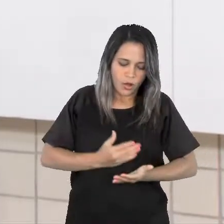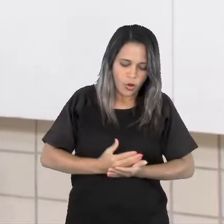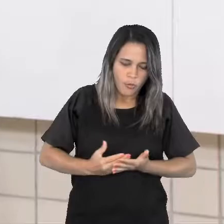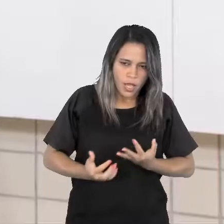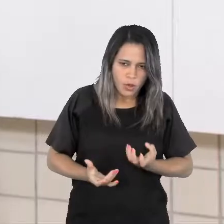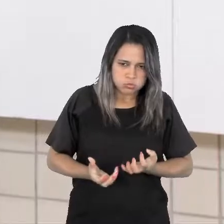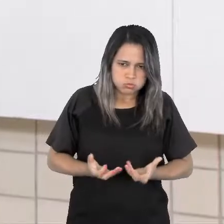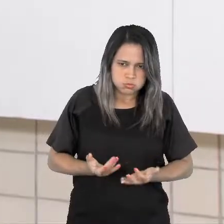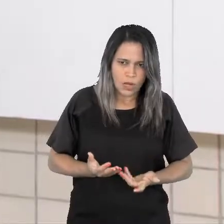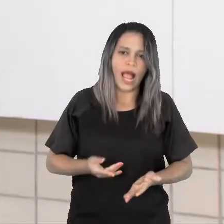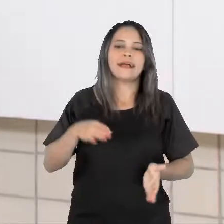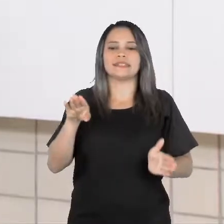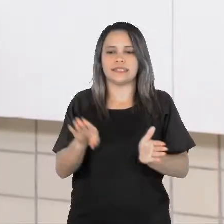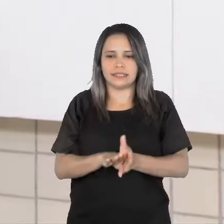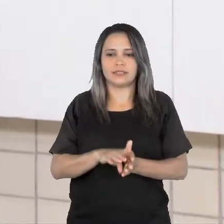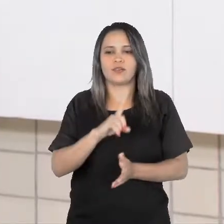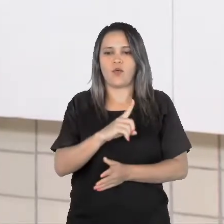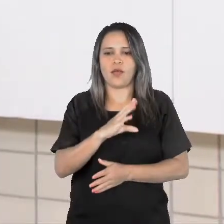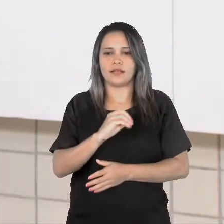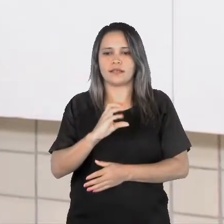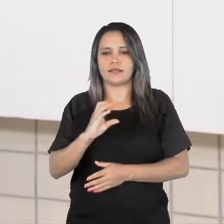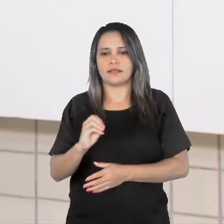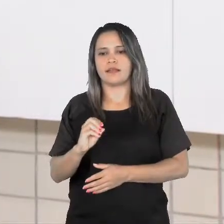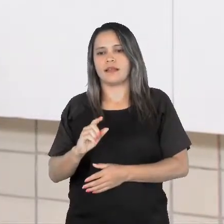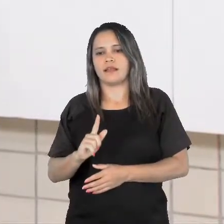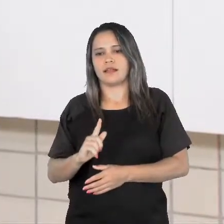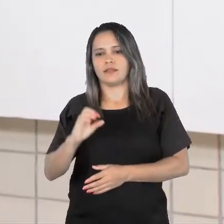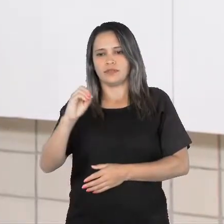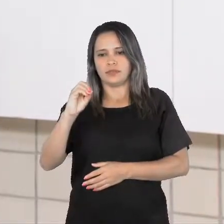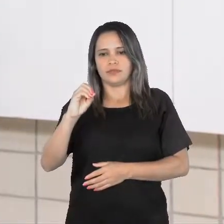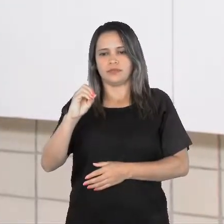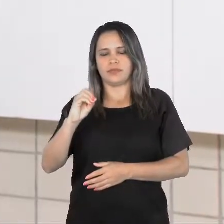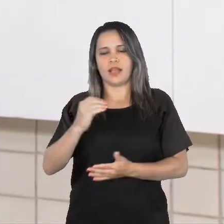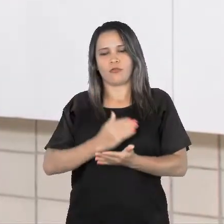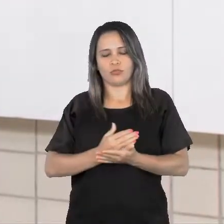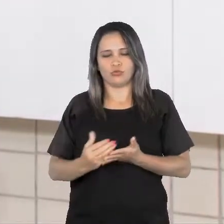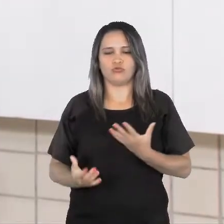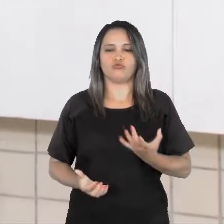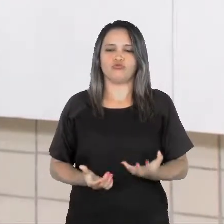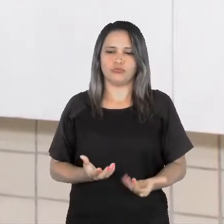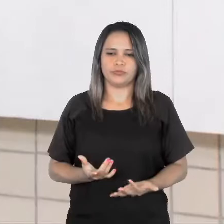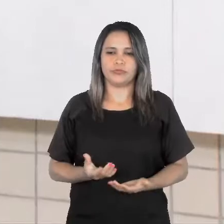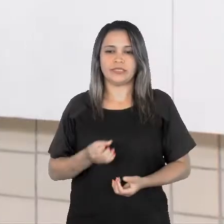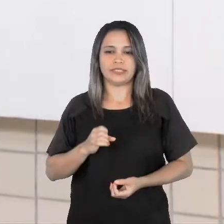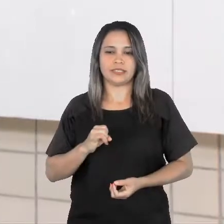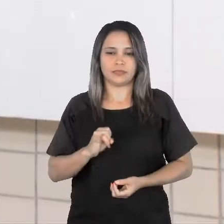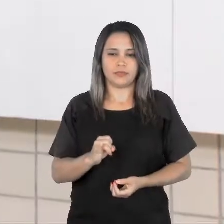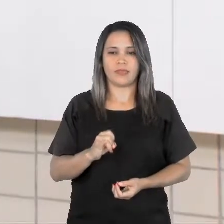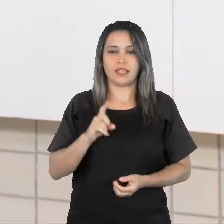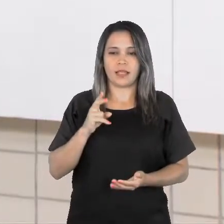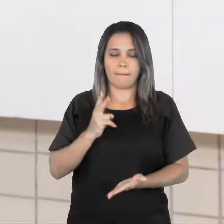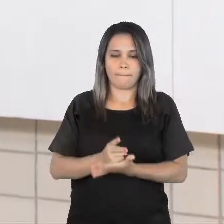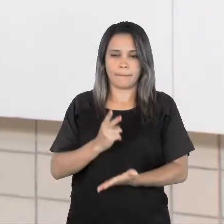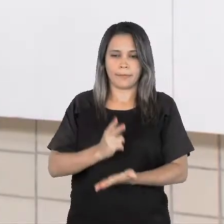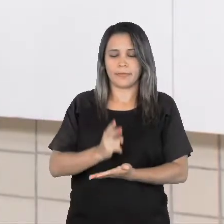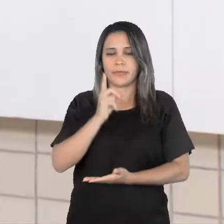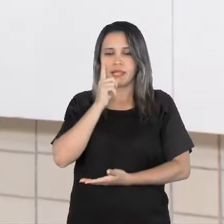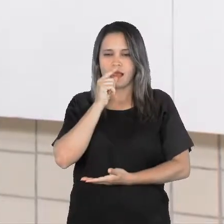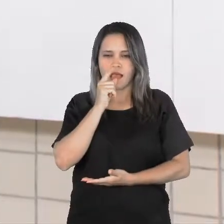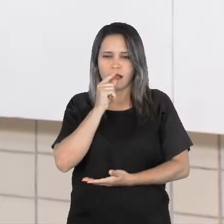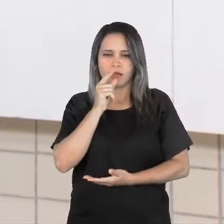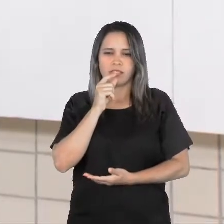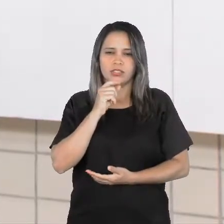borbulhar, quer dizer que ela chegou a 100 graus Celsius. Ela começou a ferver. Se essa mesma água você deixar ela